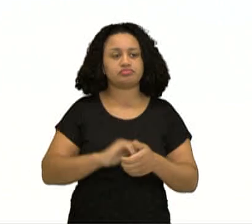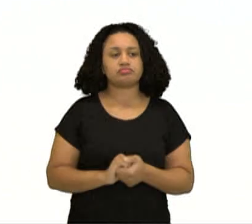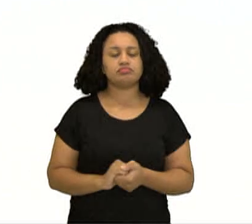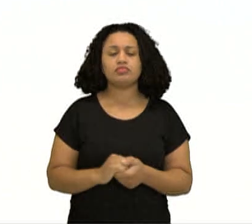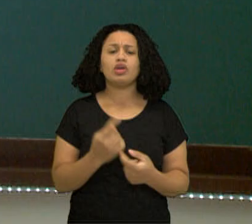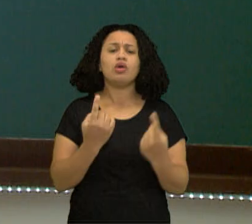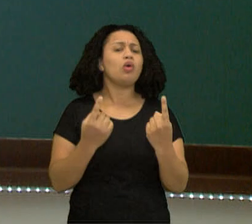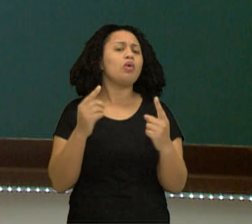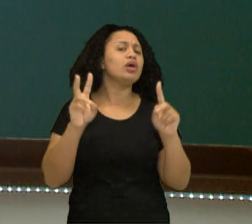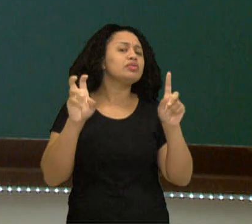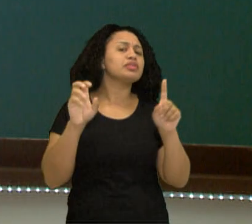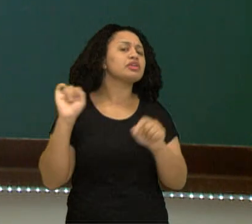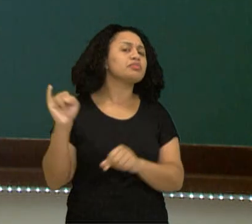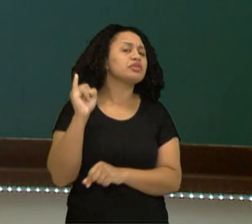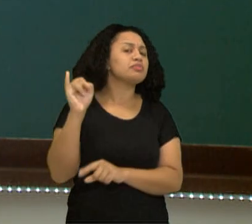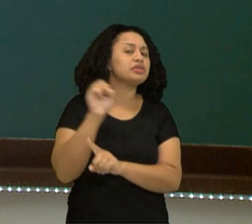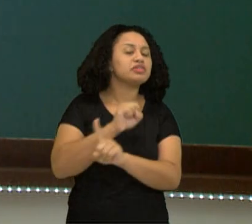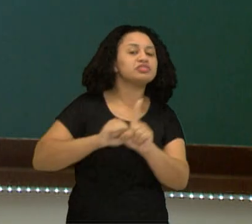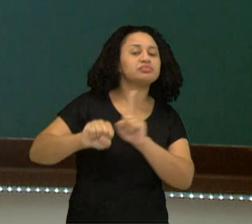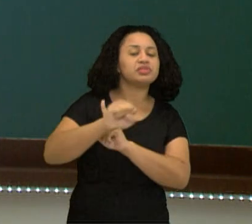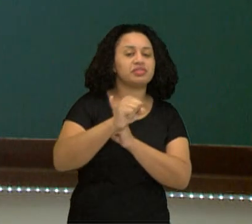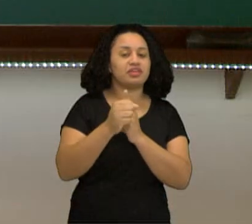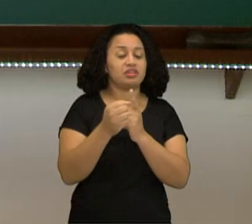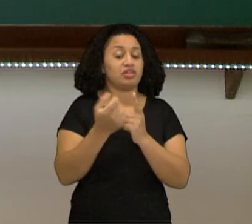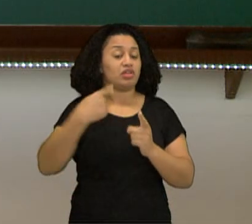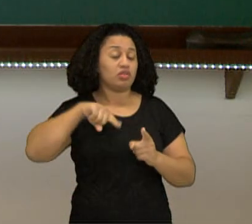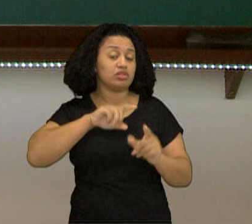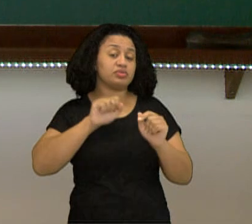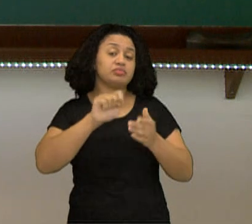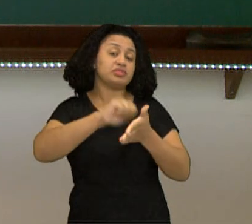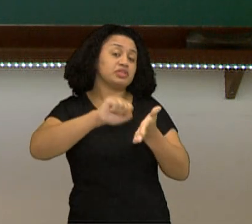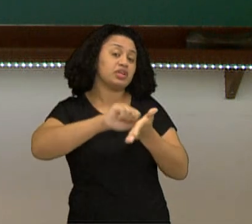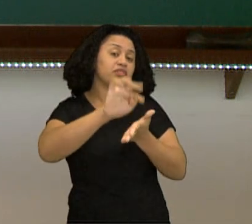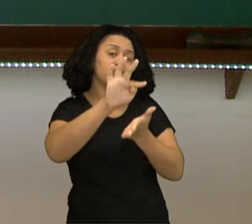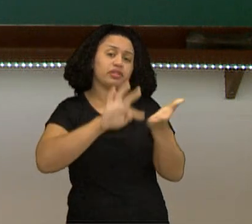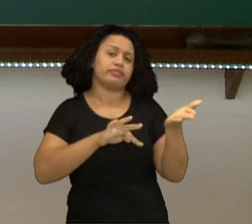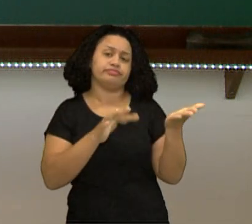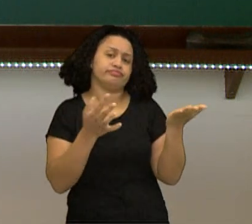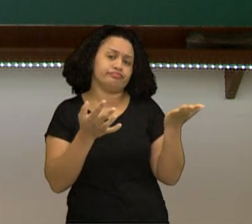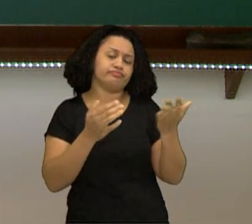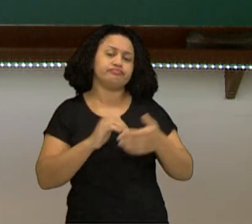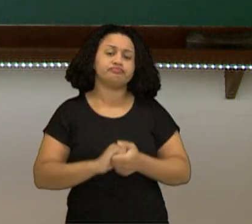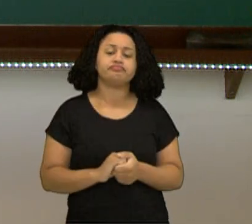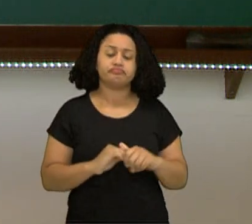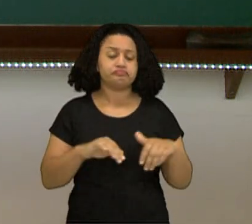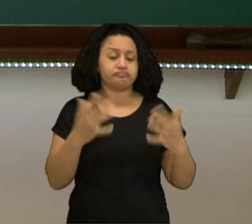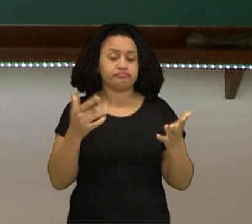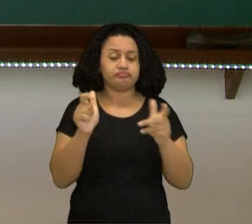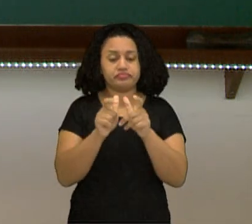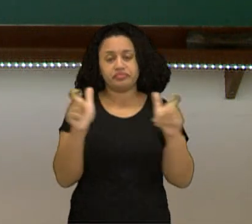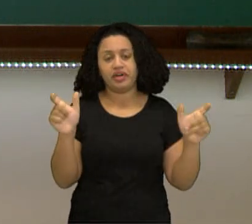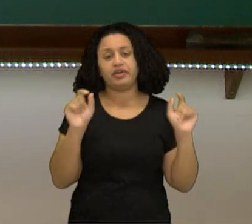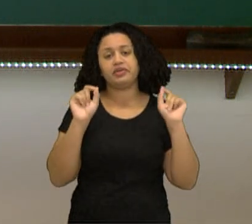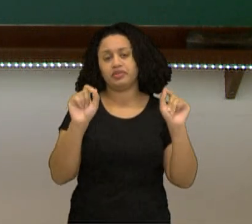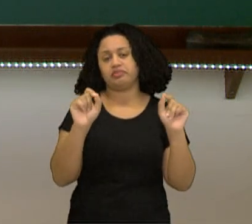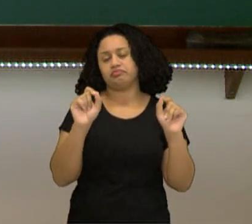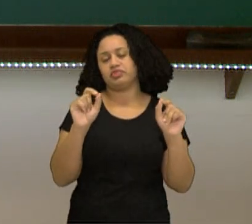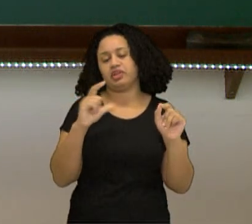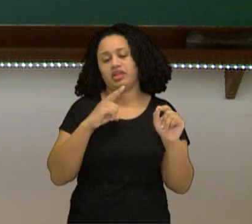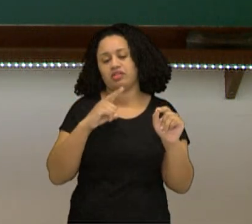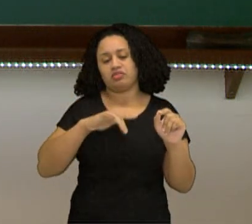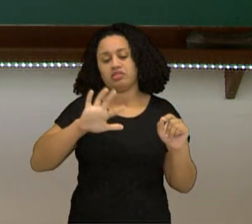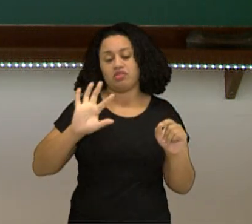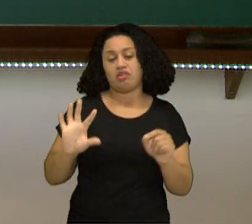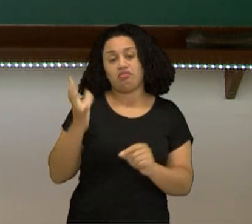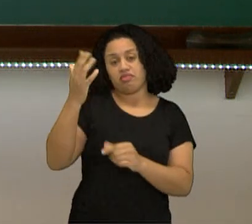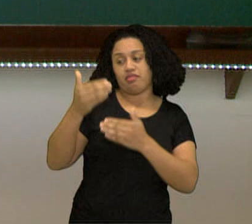assunto relevante para a sociedade que podemos fazer um texto de opinião? Então, são geralmente acontecimentos